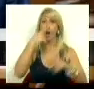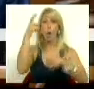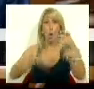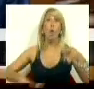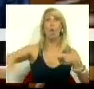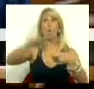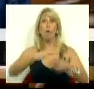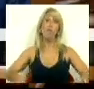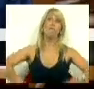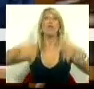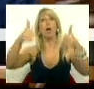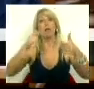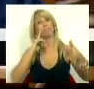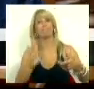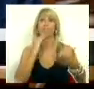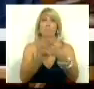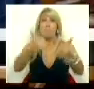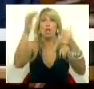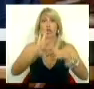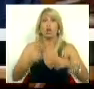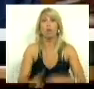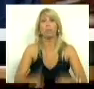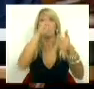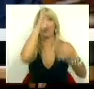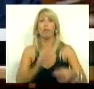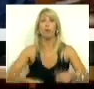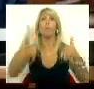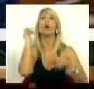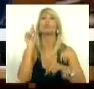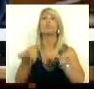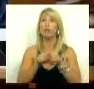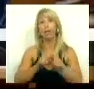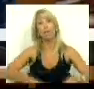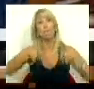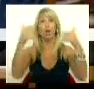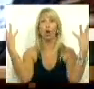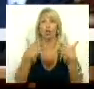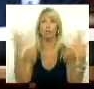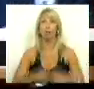fado, melhor sorte, melhor governo, melhores políticas e melhor orçamento.